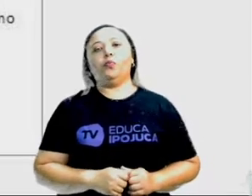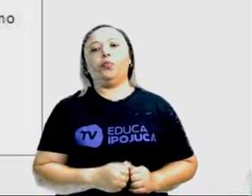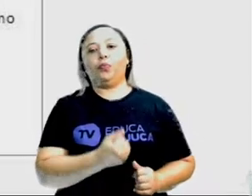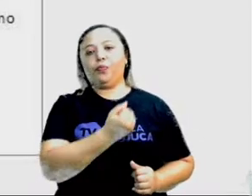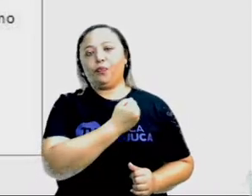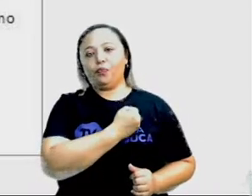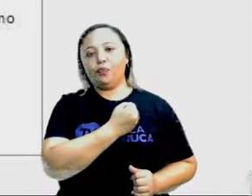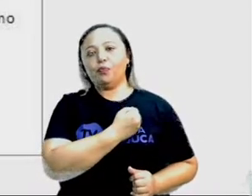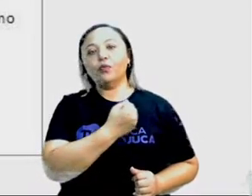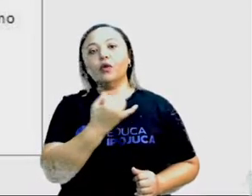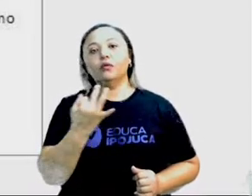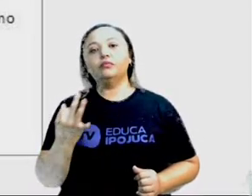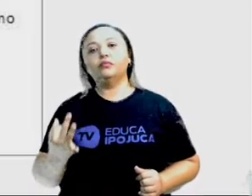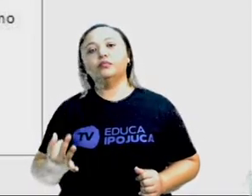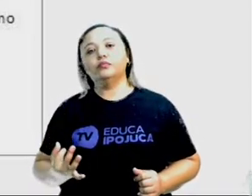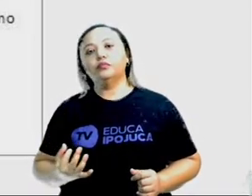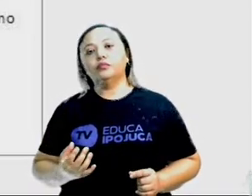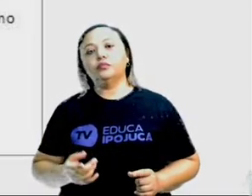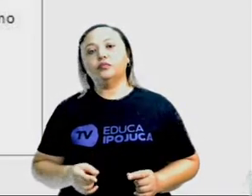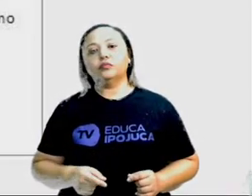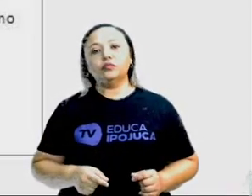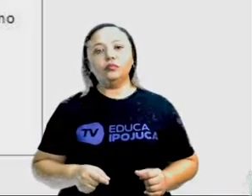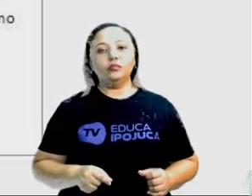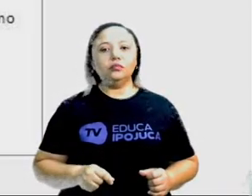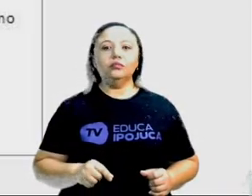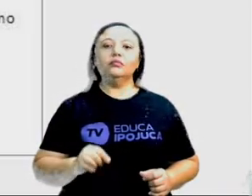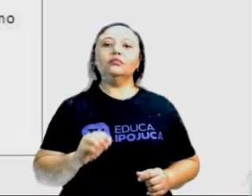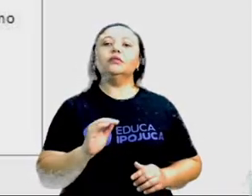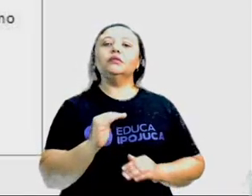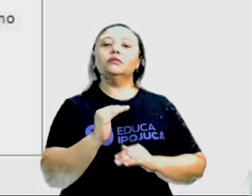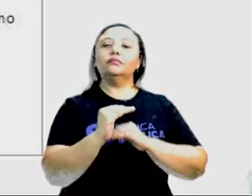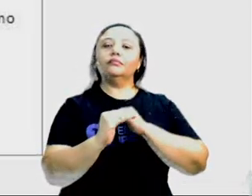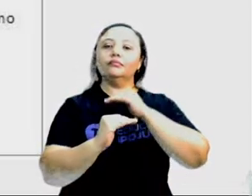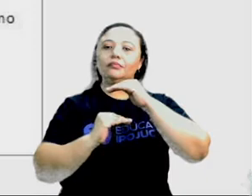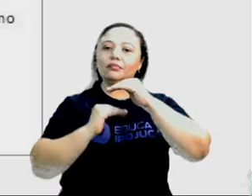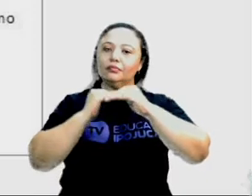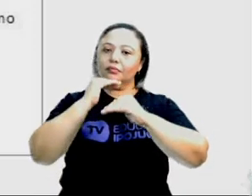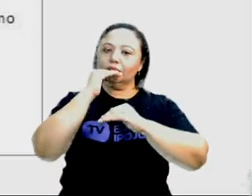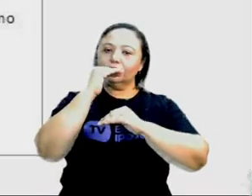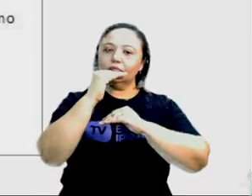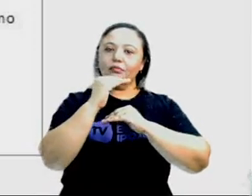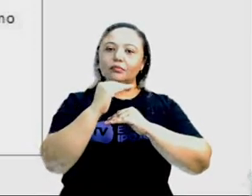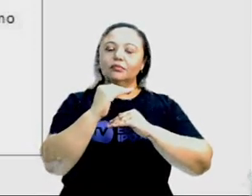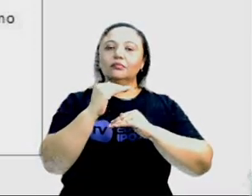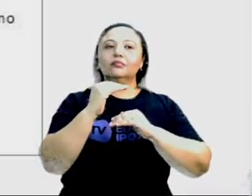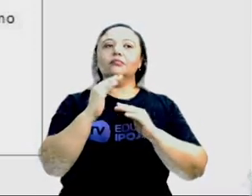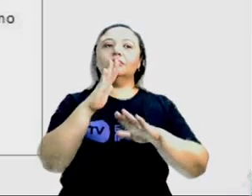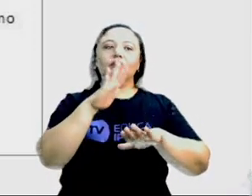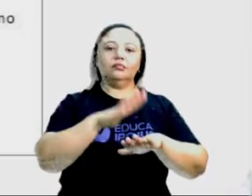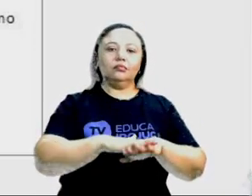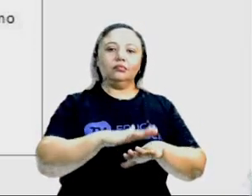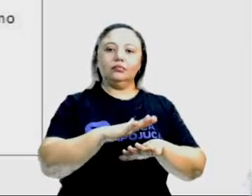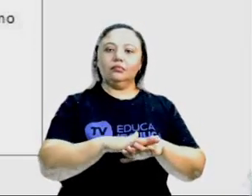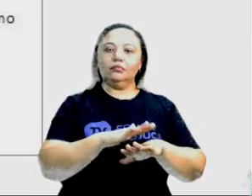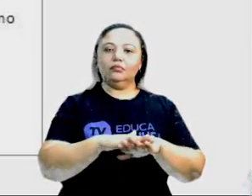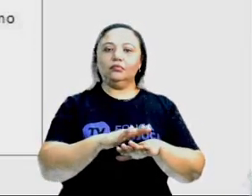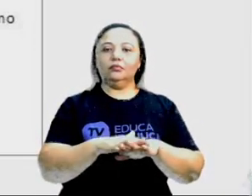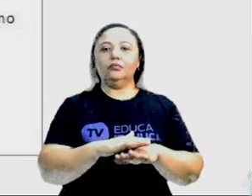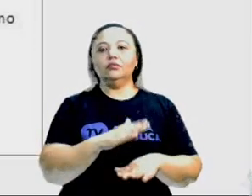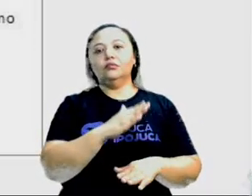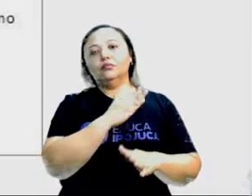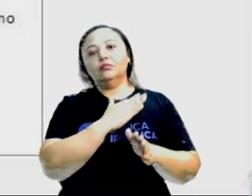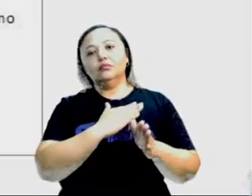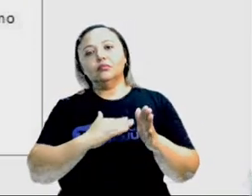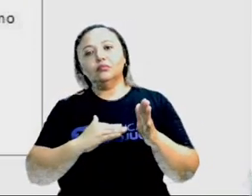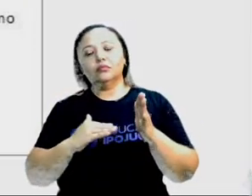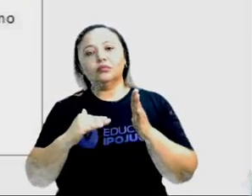coluna, como é o nome dele? Ó? Gráfico de desempenho em matemática. Todos os gráficos, dependendo,